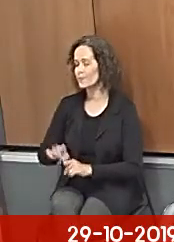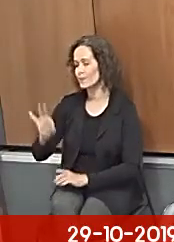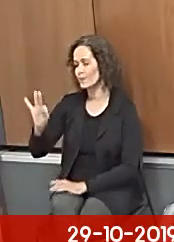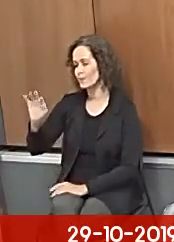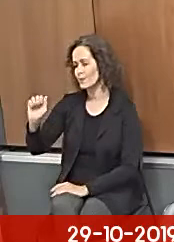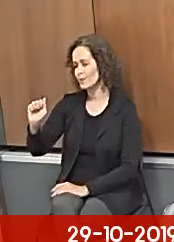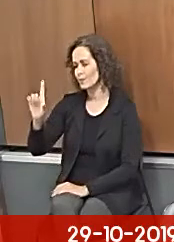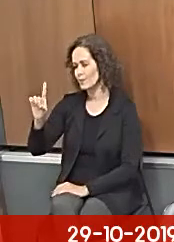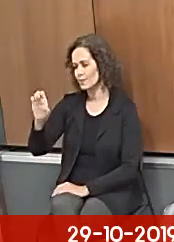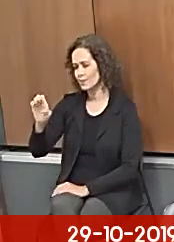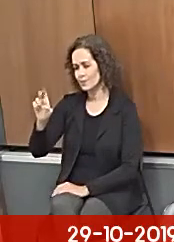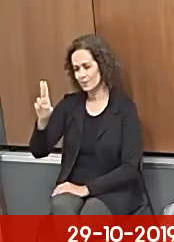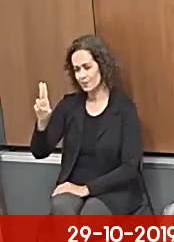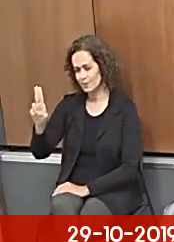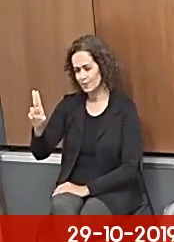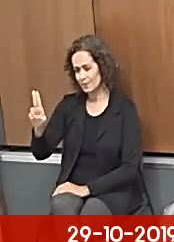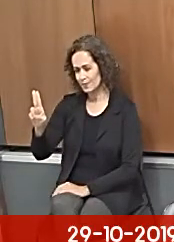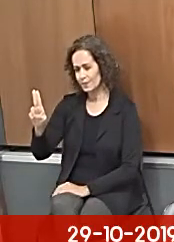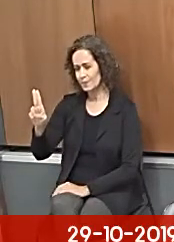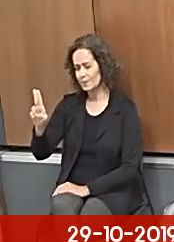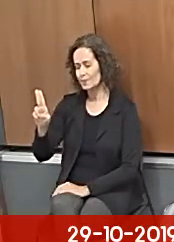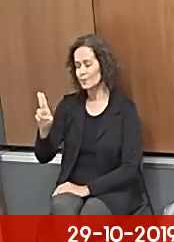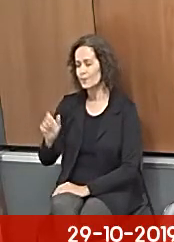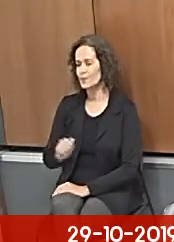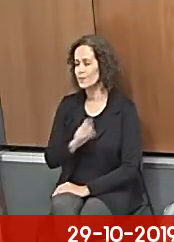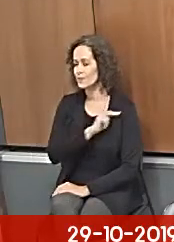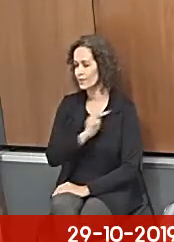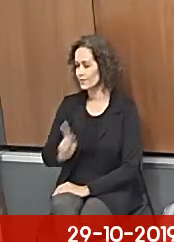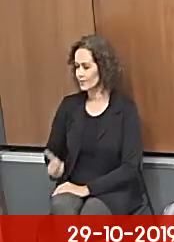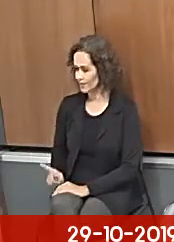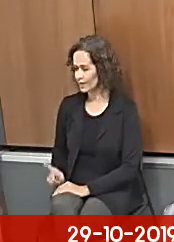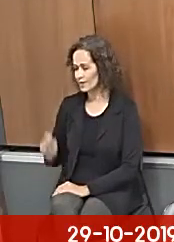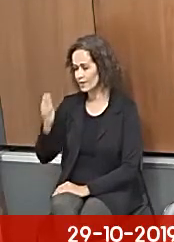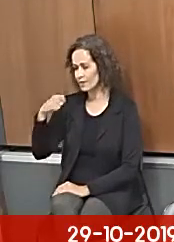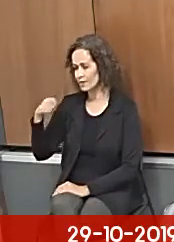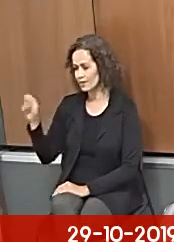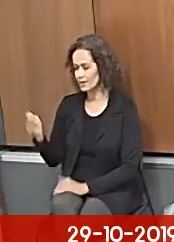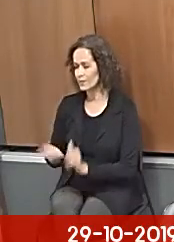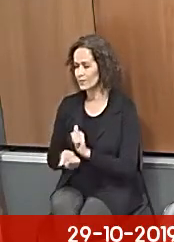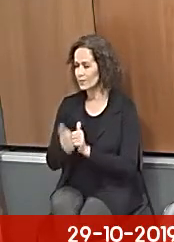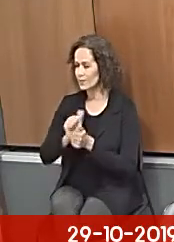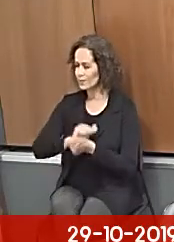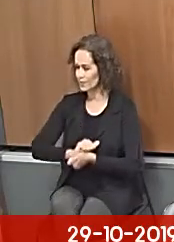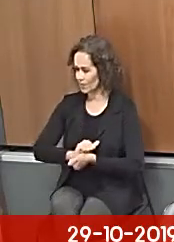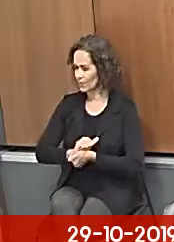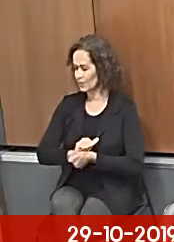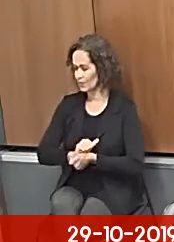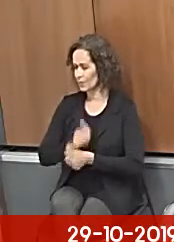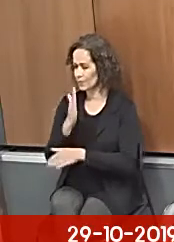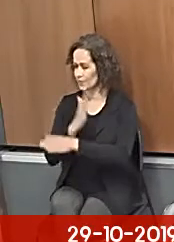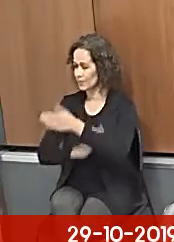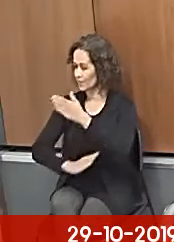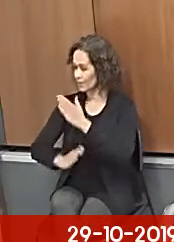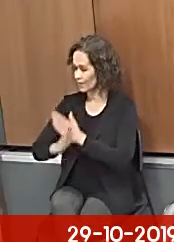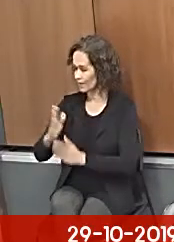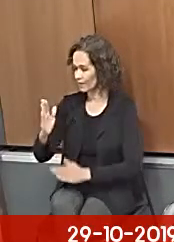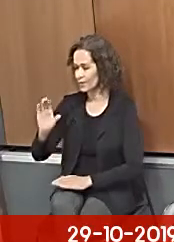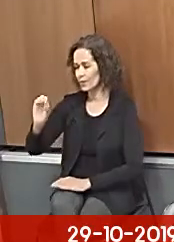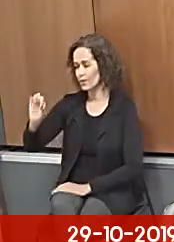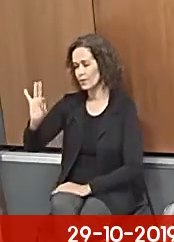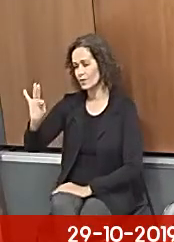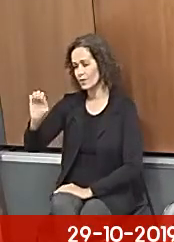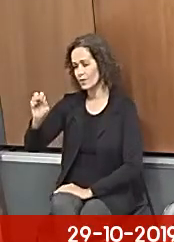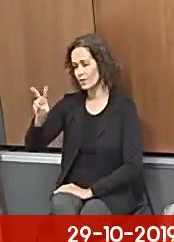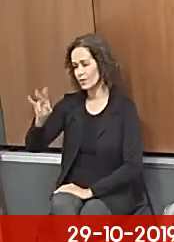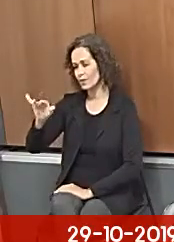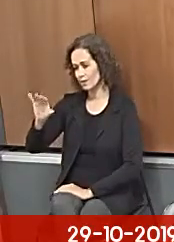Mitraldi. Muito bem, Tadeu. Presidente da Associação Mineira de Desporto para Amputados. Otávio